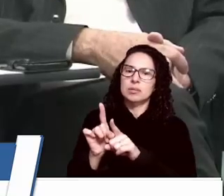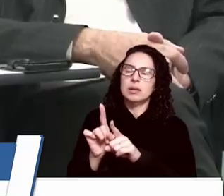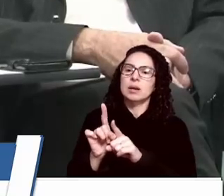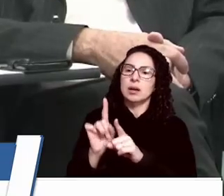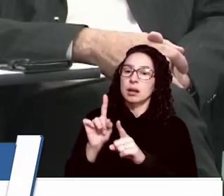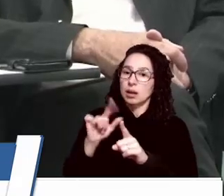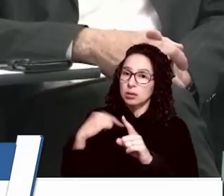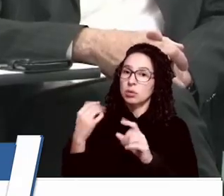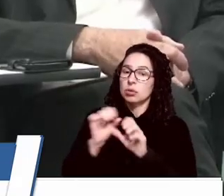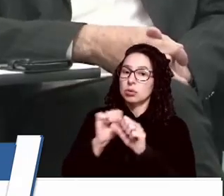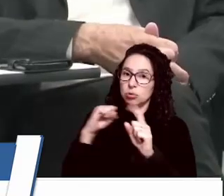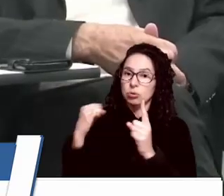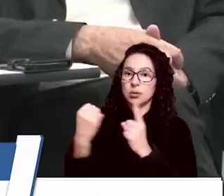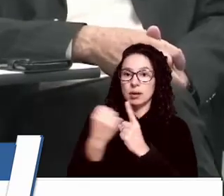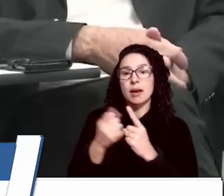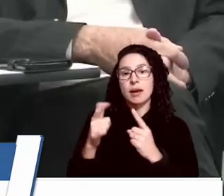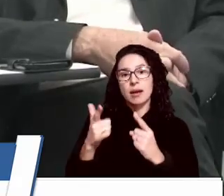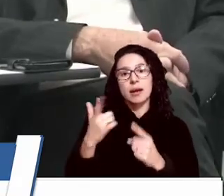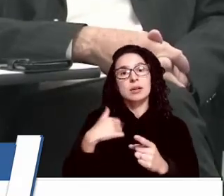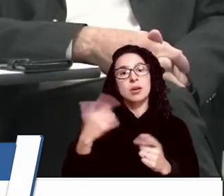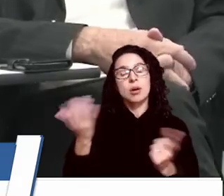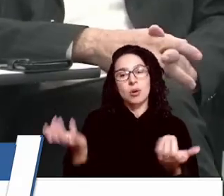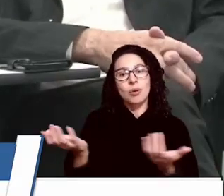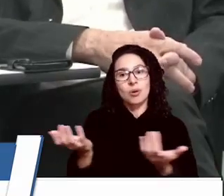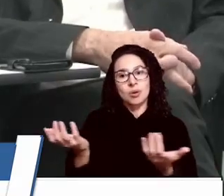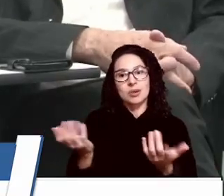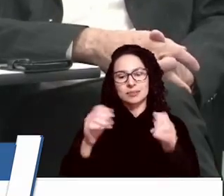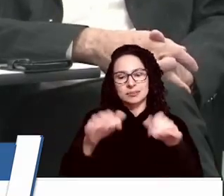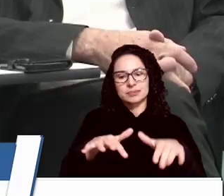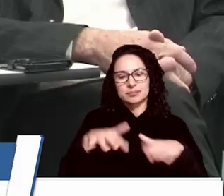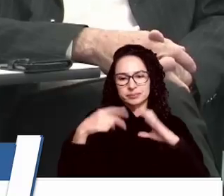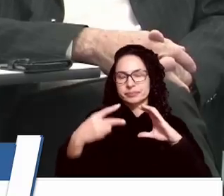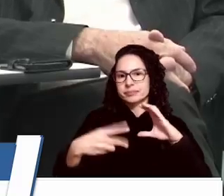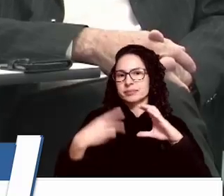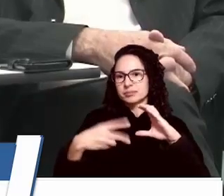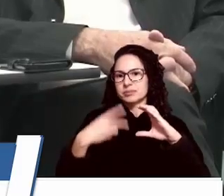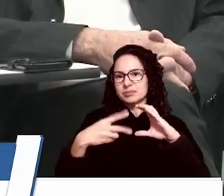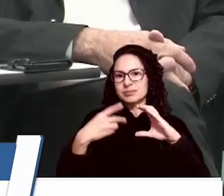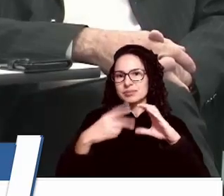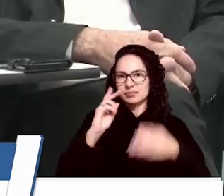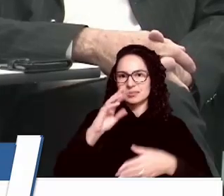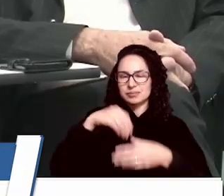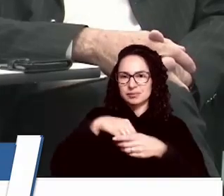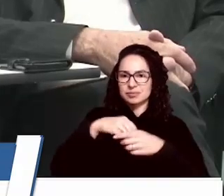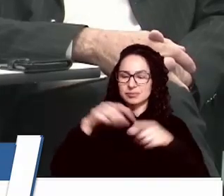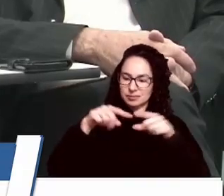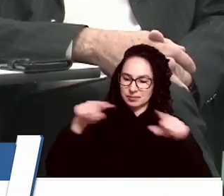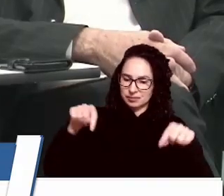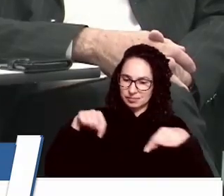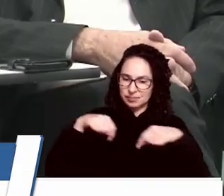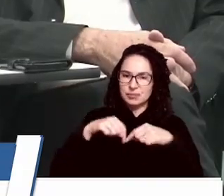sociedade. Prova disso é que nós estamos realizando uma sessão da Câmara Municipal dentro do espaço da